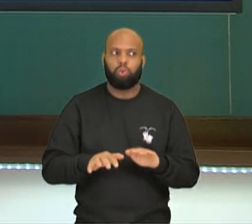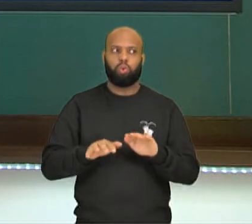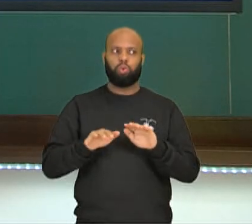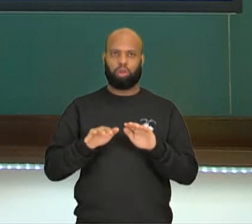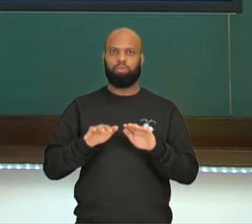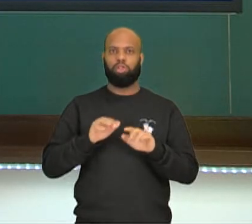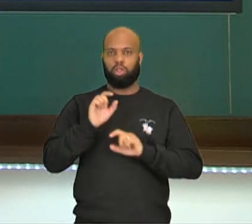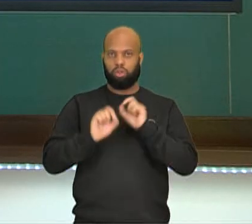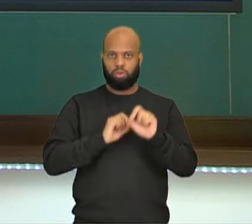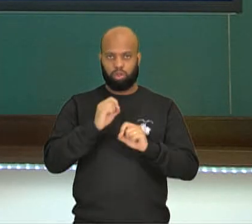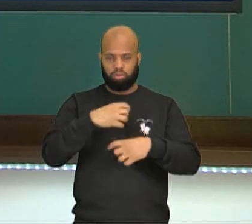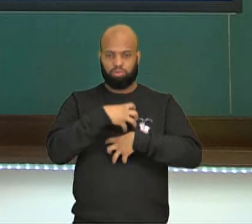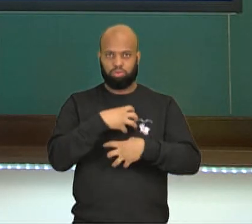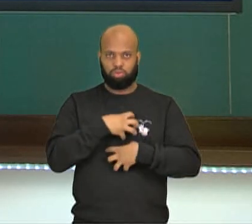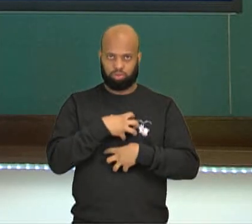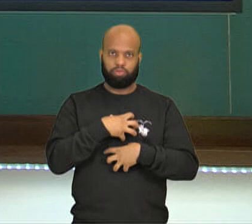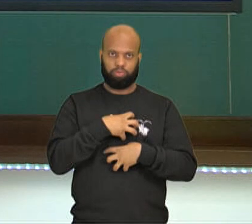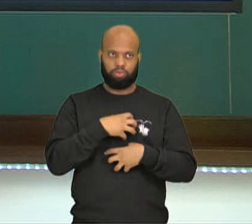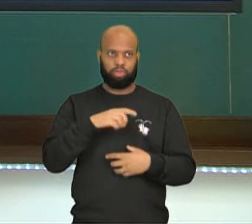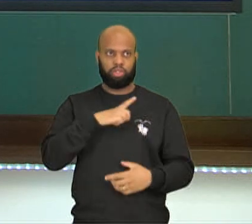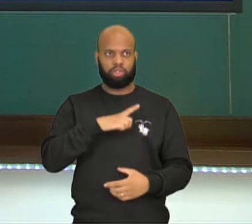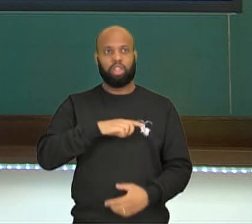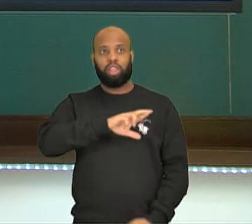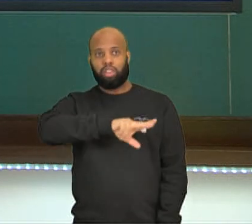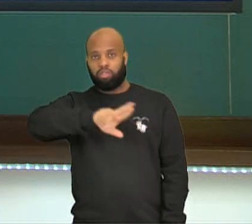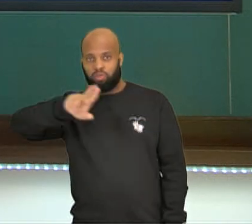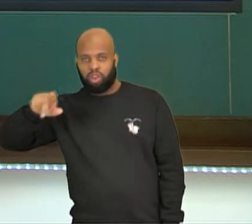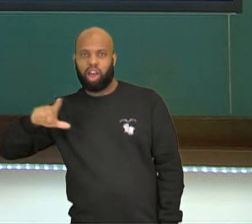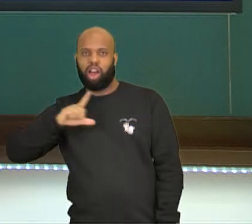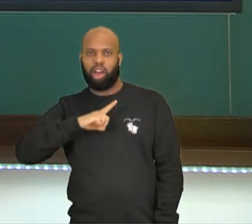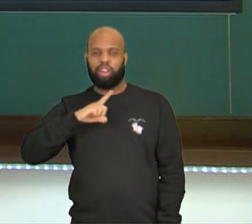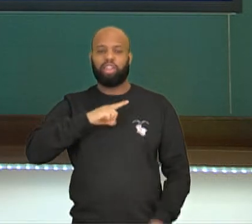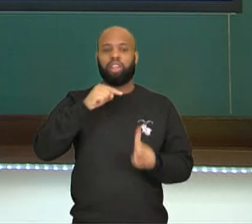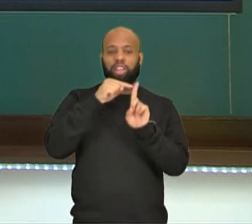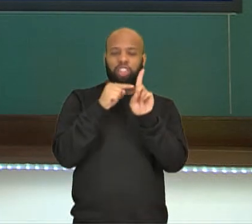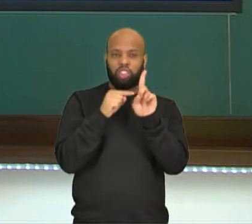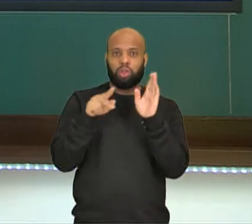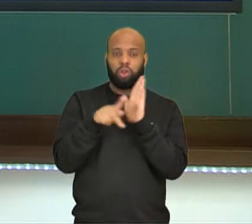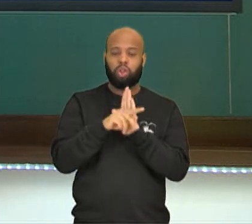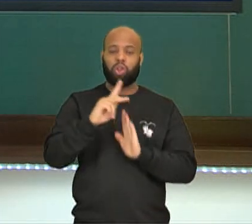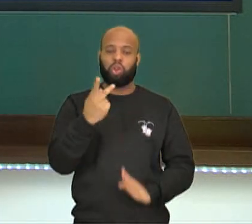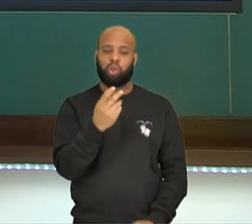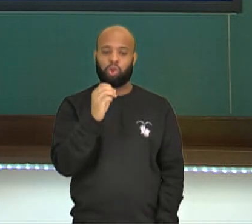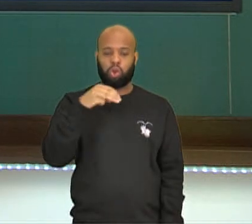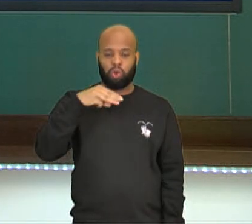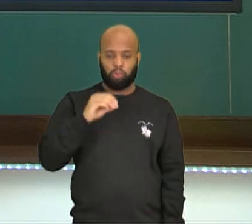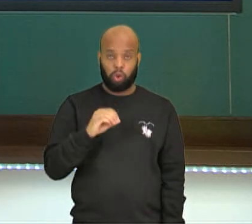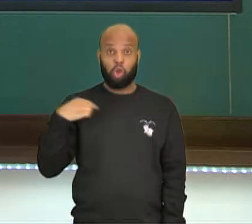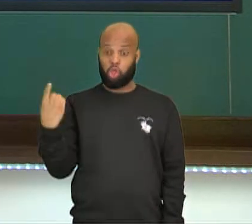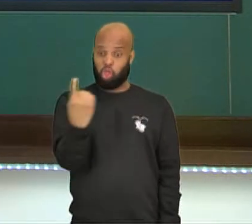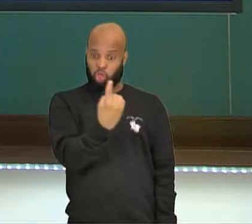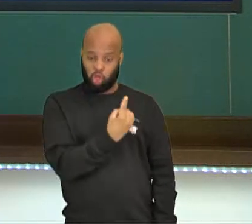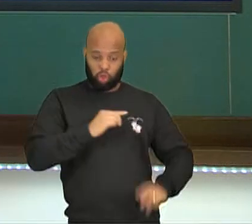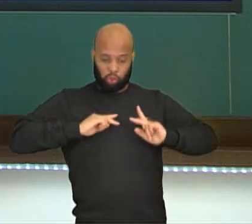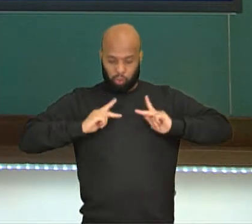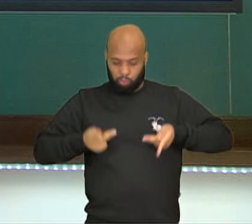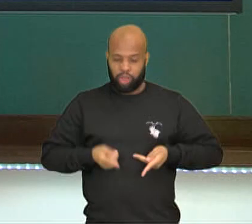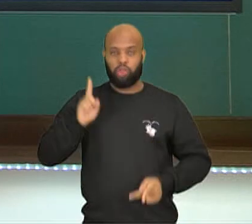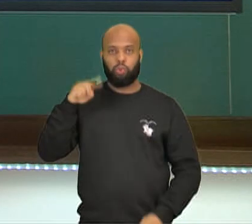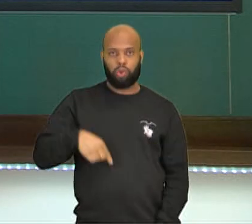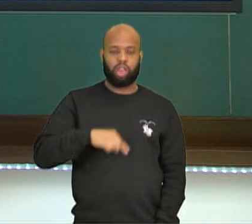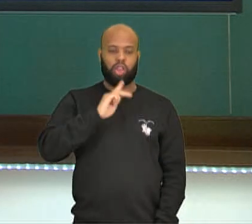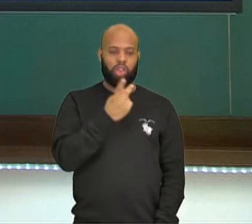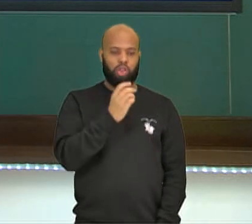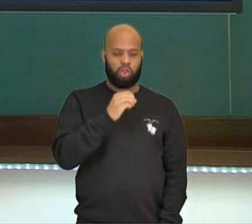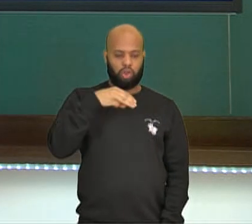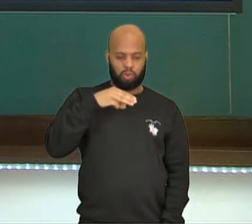O Homo erectus, o Homo habilis, o Homo neandertal e a nossa espécie, o Homo sapiens moderno. Então